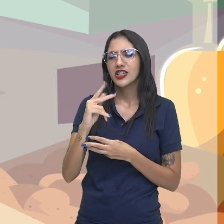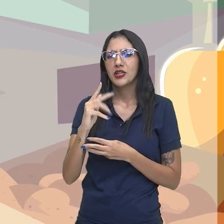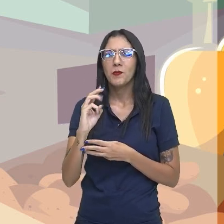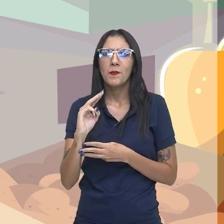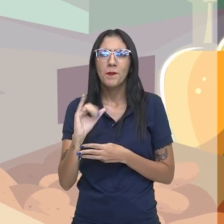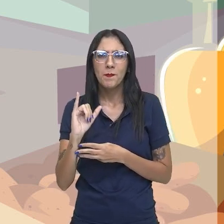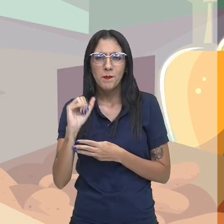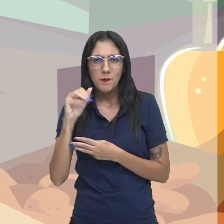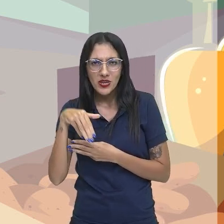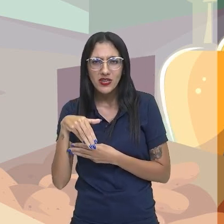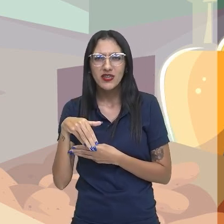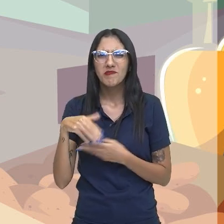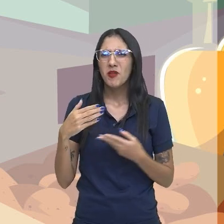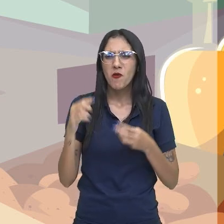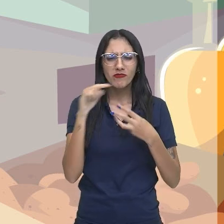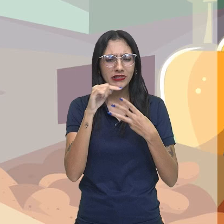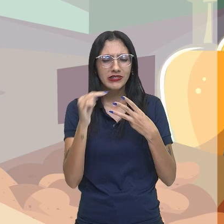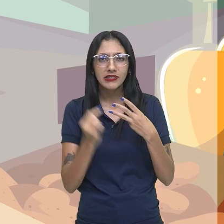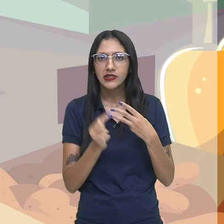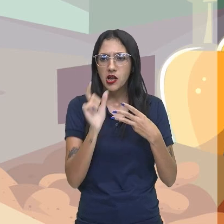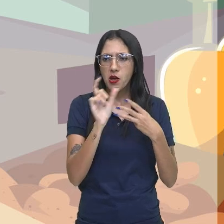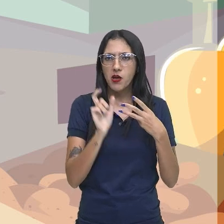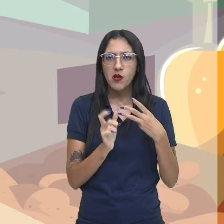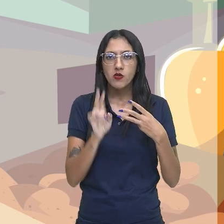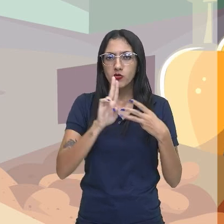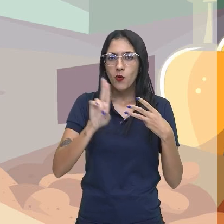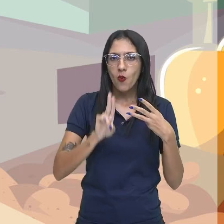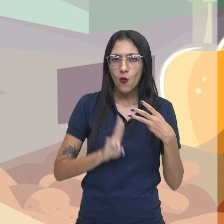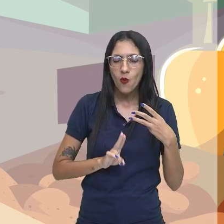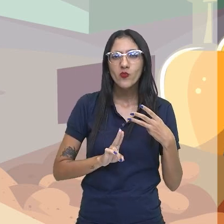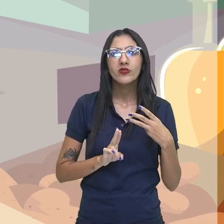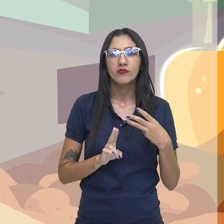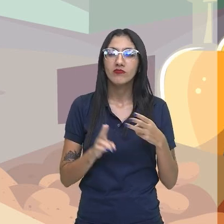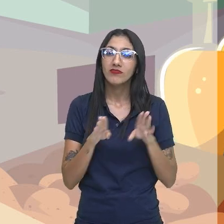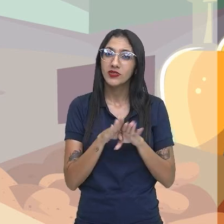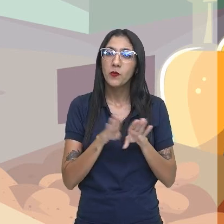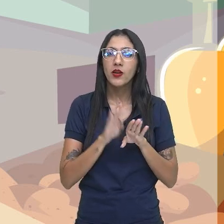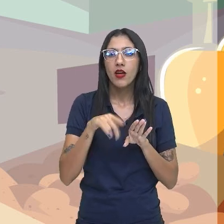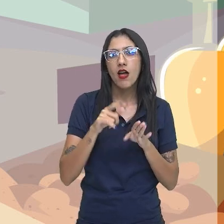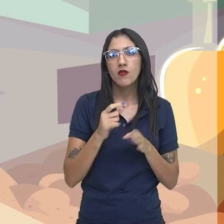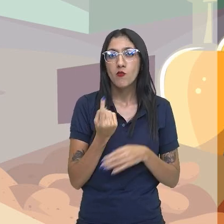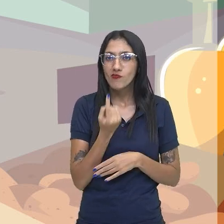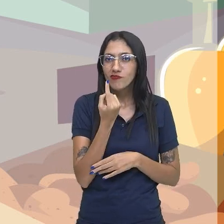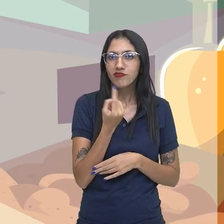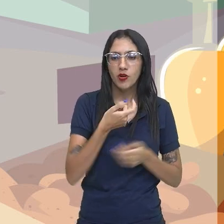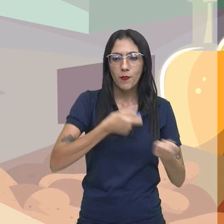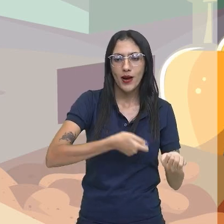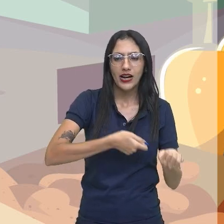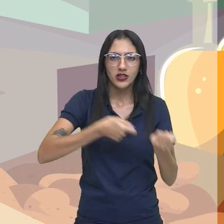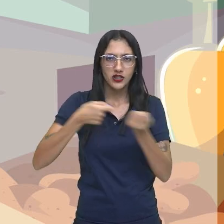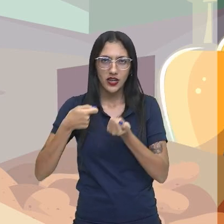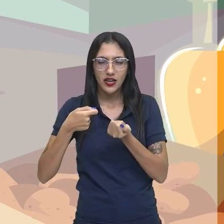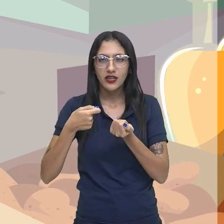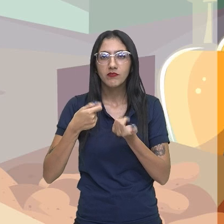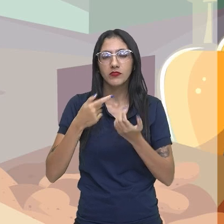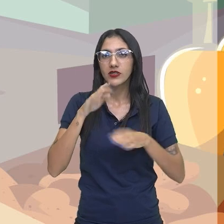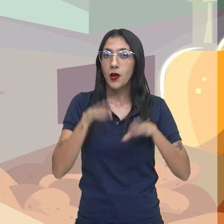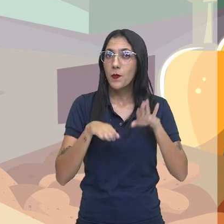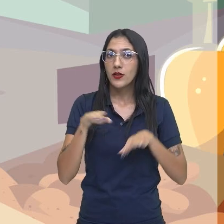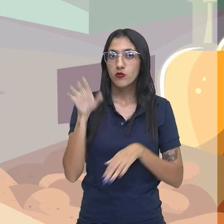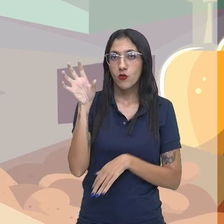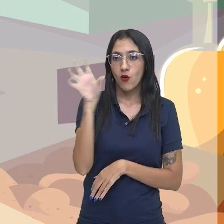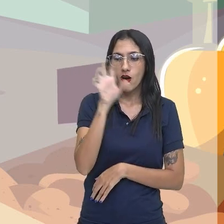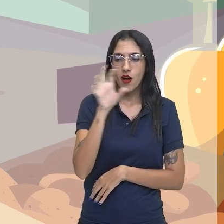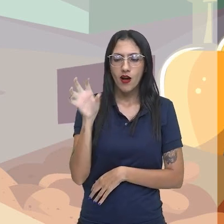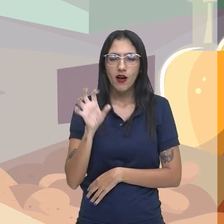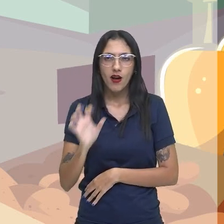formas diferentes também de você, né, dar esses nomes, vai depender da região,